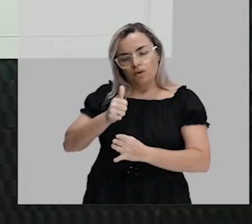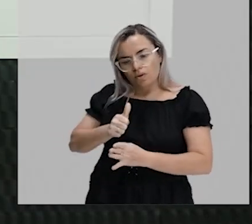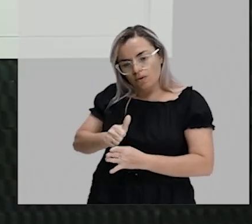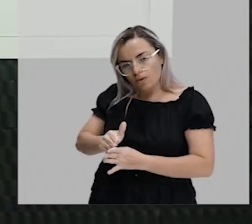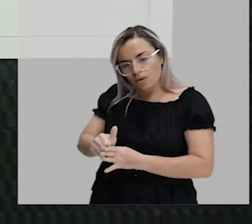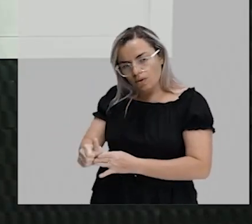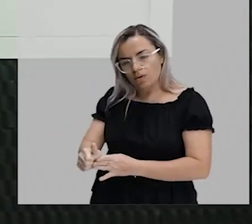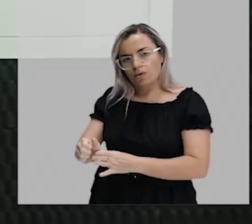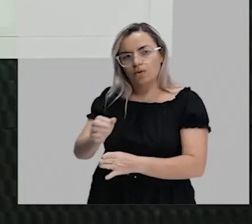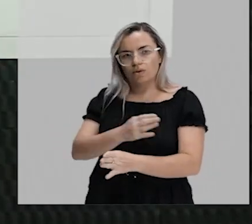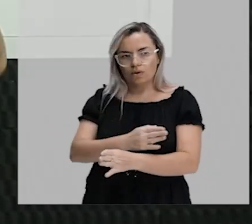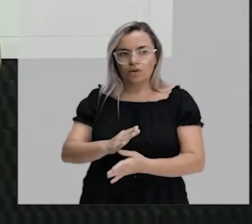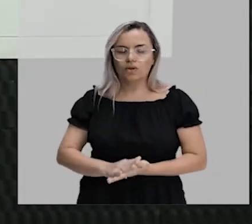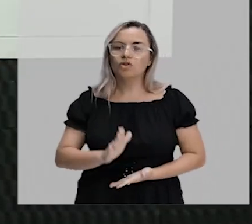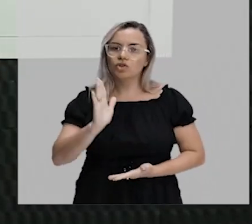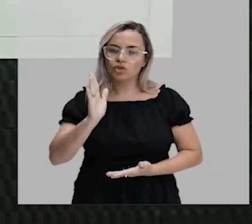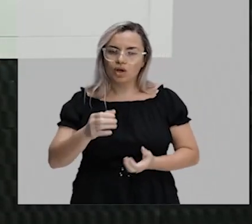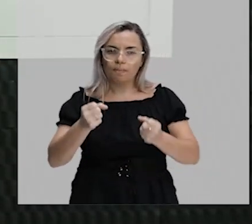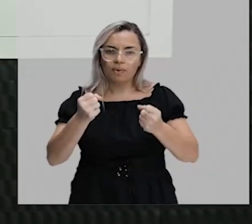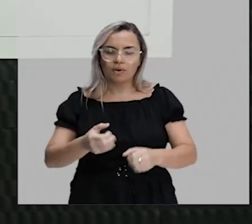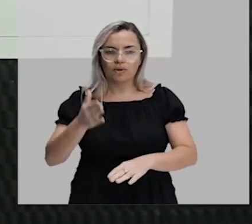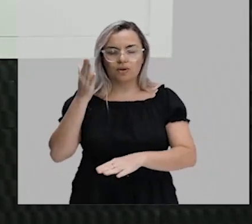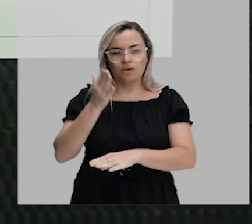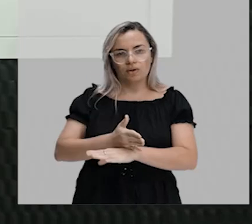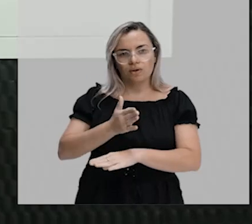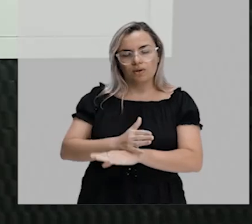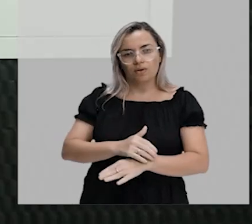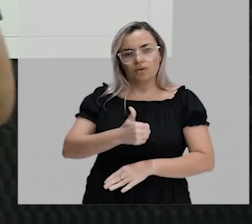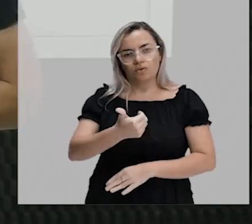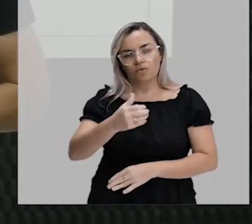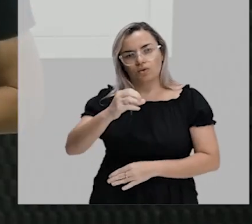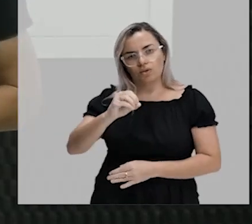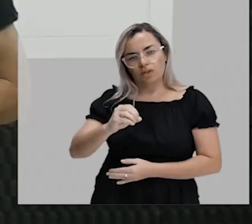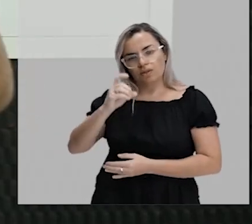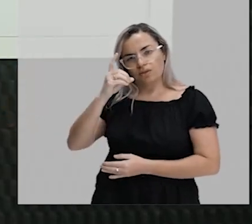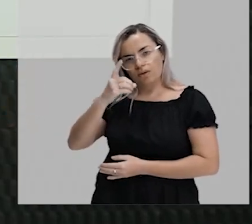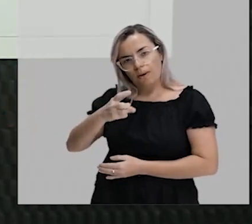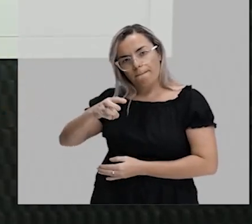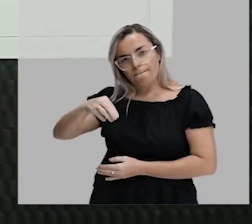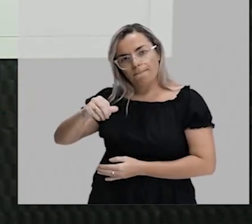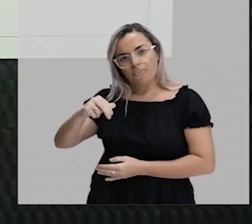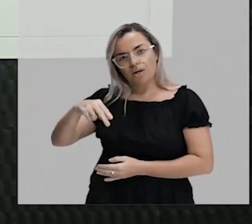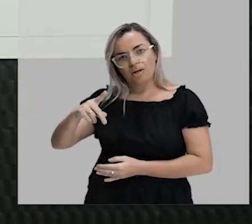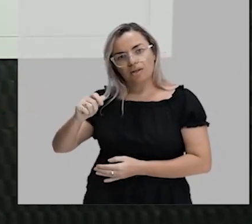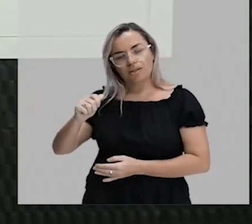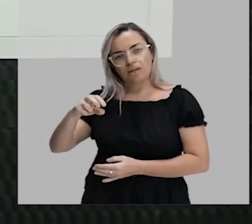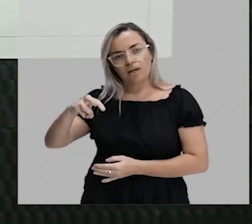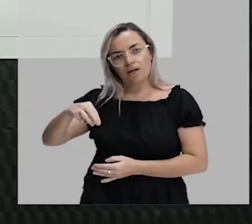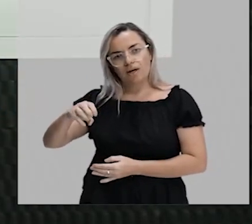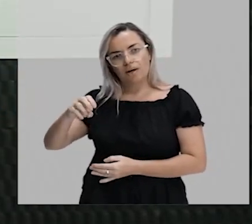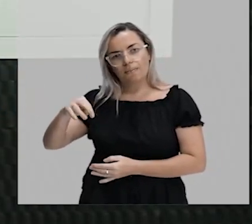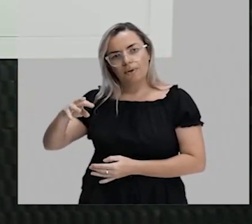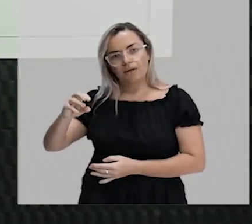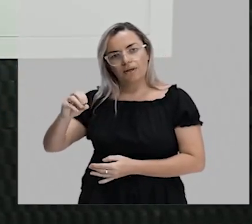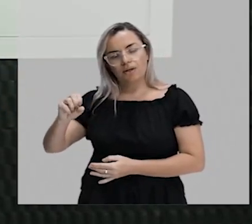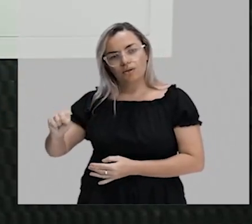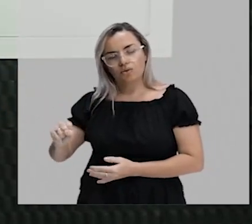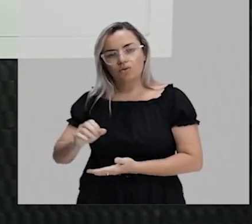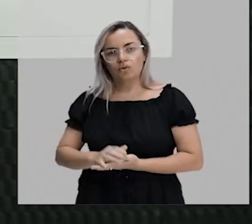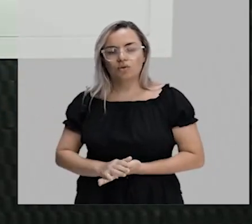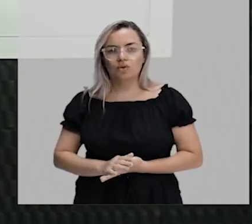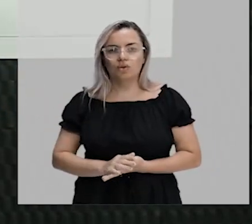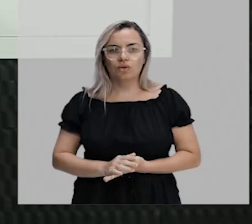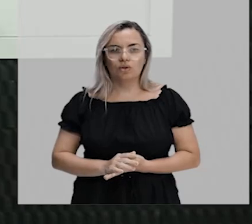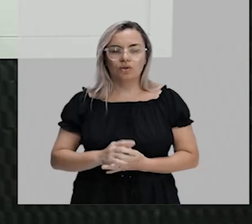a Idade Média nós já podemos falar, você vai lá nos 10 mandamentos. Okay? Então, as lições que existem ali dentro da Bíblia, que